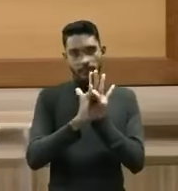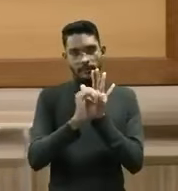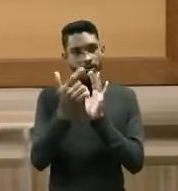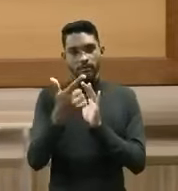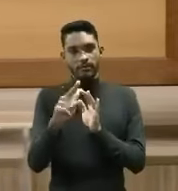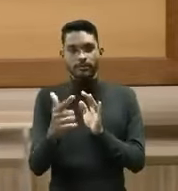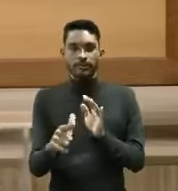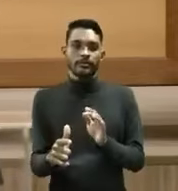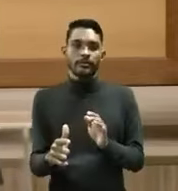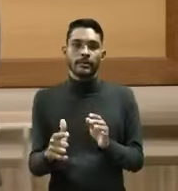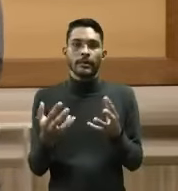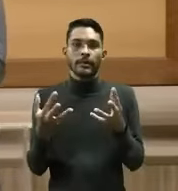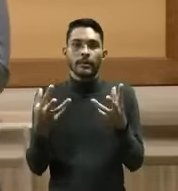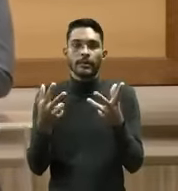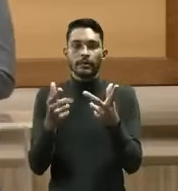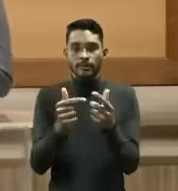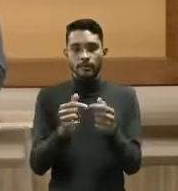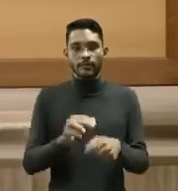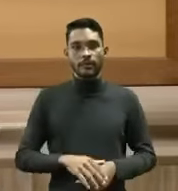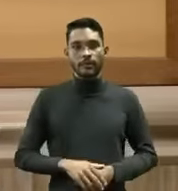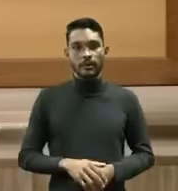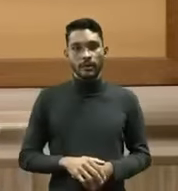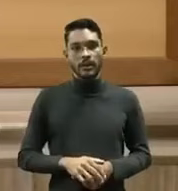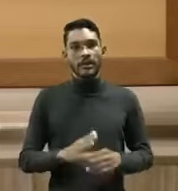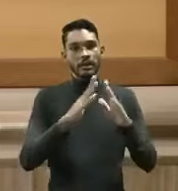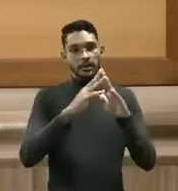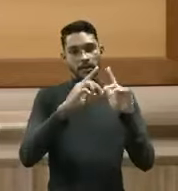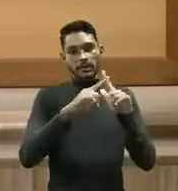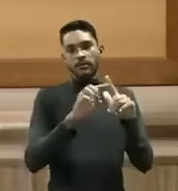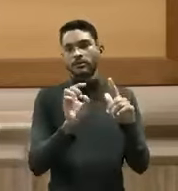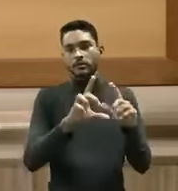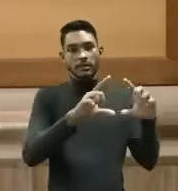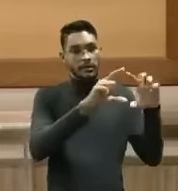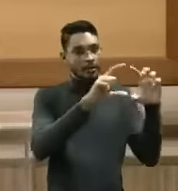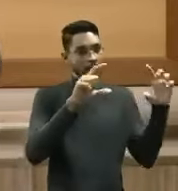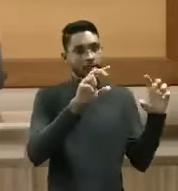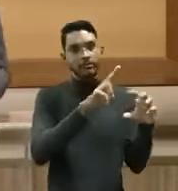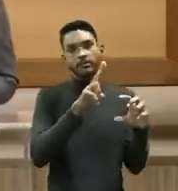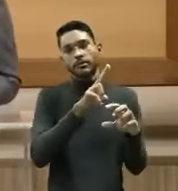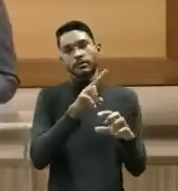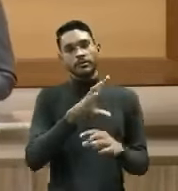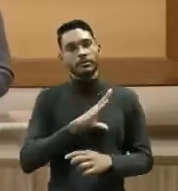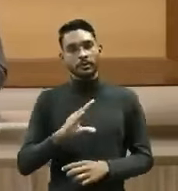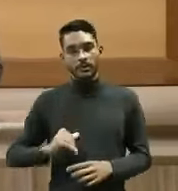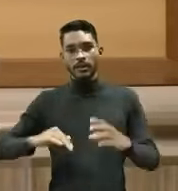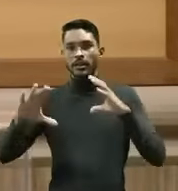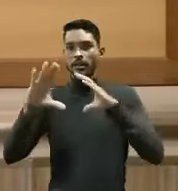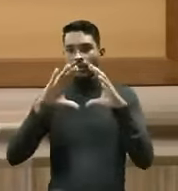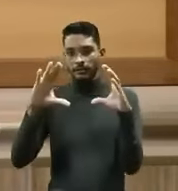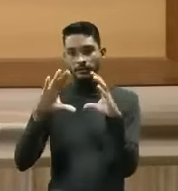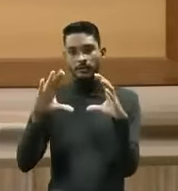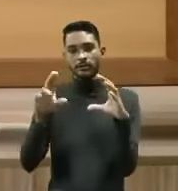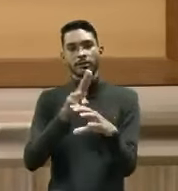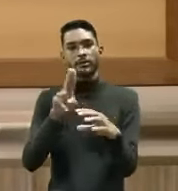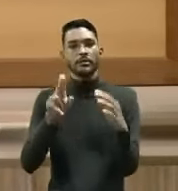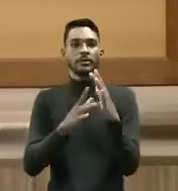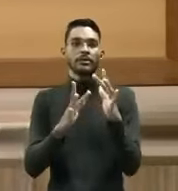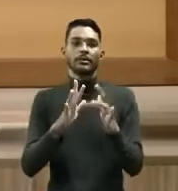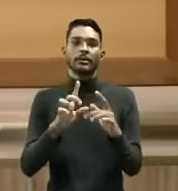é igreja que tem nome de Cristo Vive como se fosse de Cristo canta como se fosse de Cristo mas nela tem